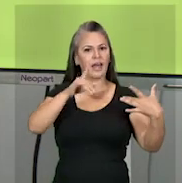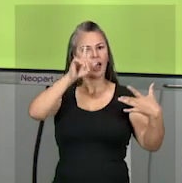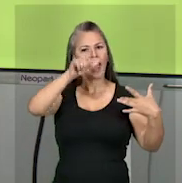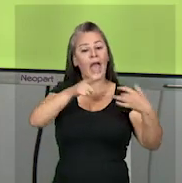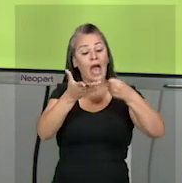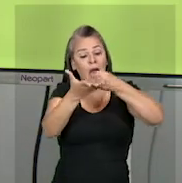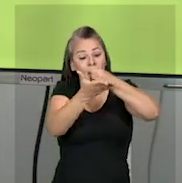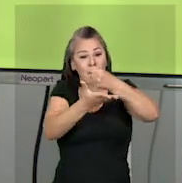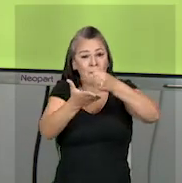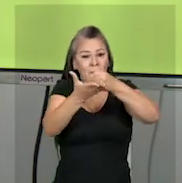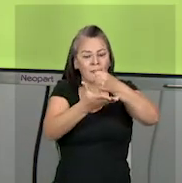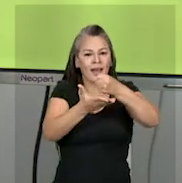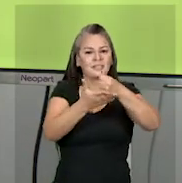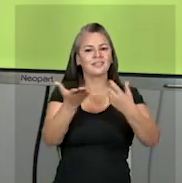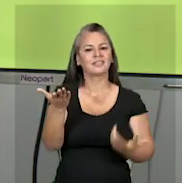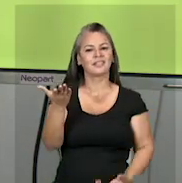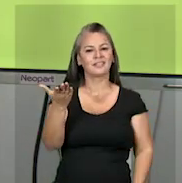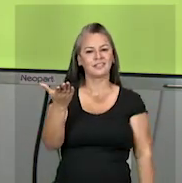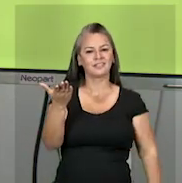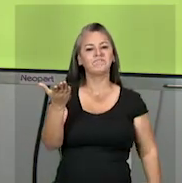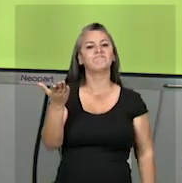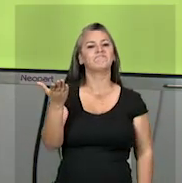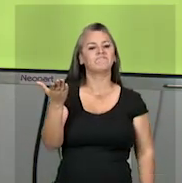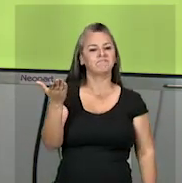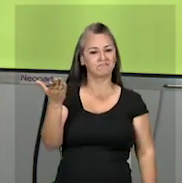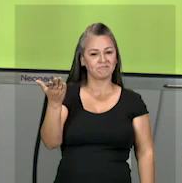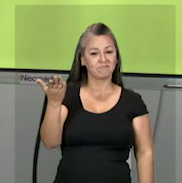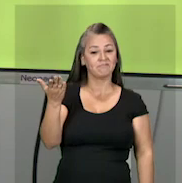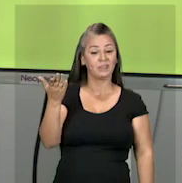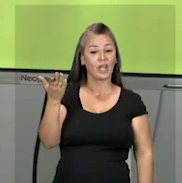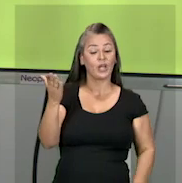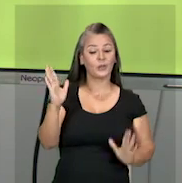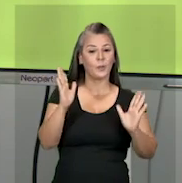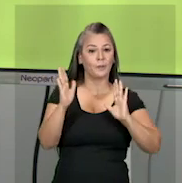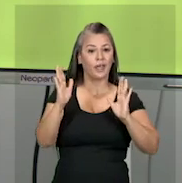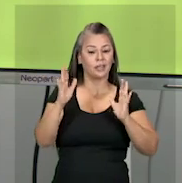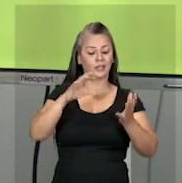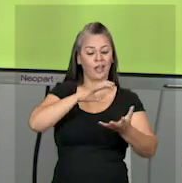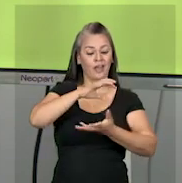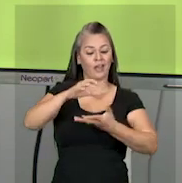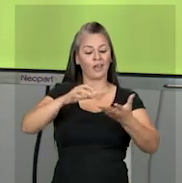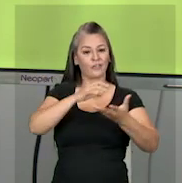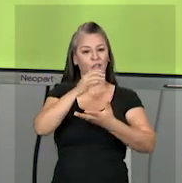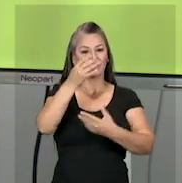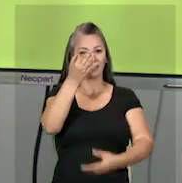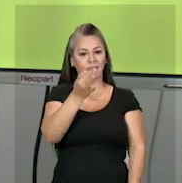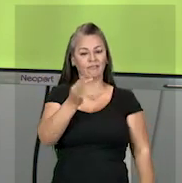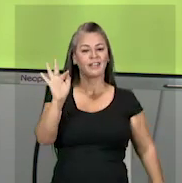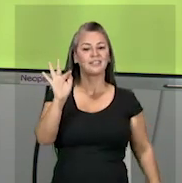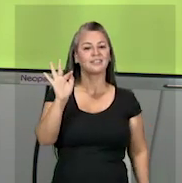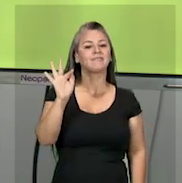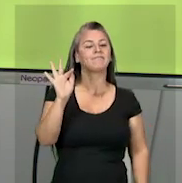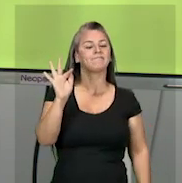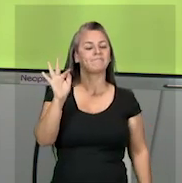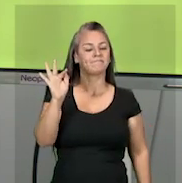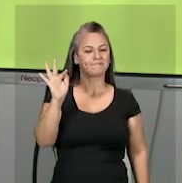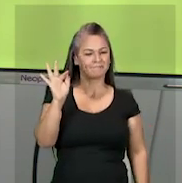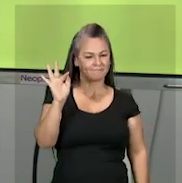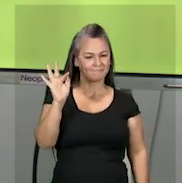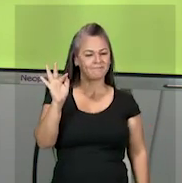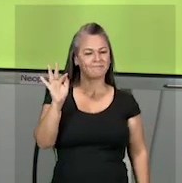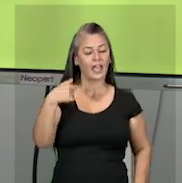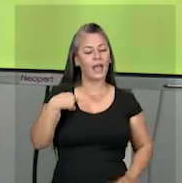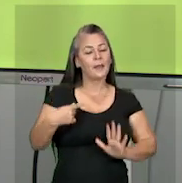frase repetida pelos quatro cantos pela Revolução Francesa. E eles refletem um pouco o que esses